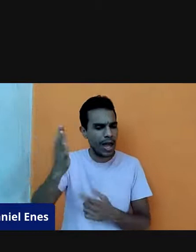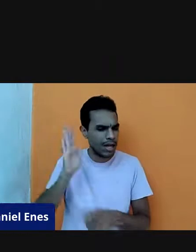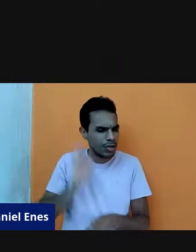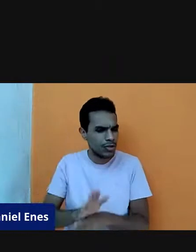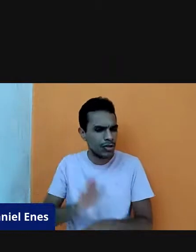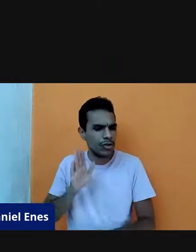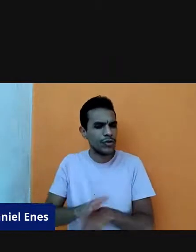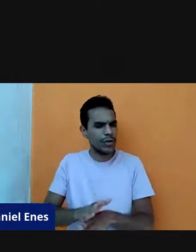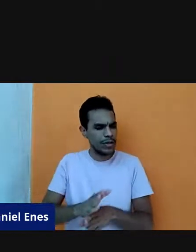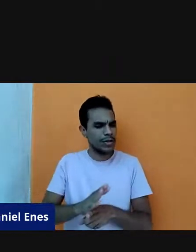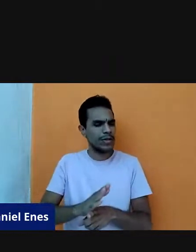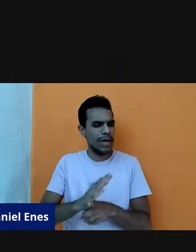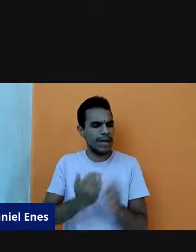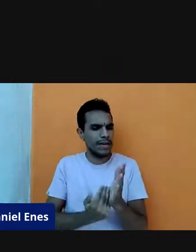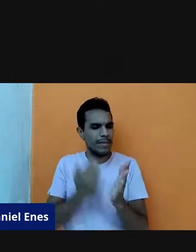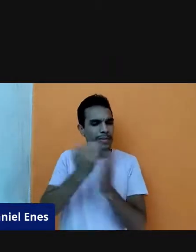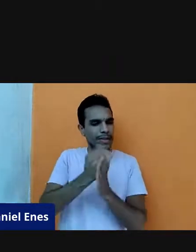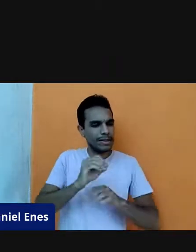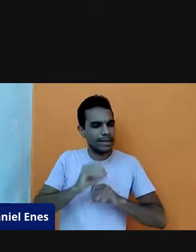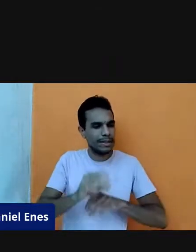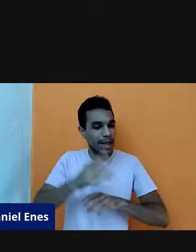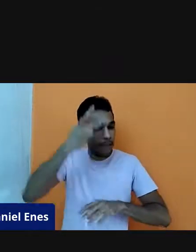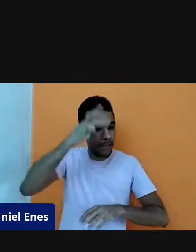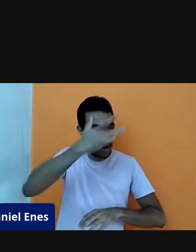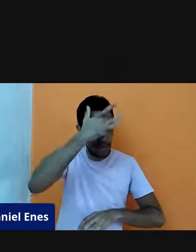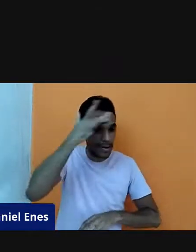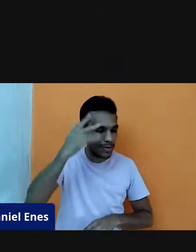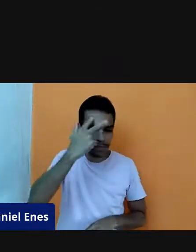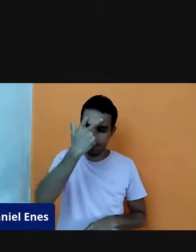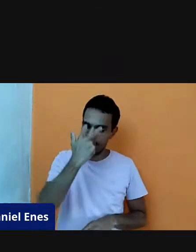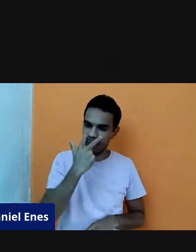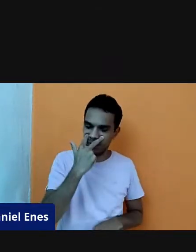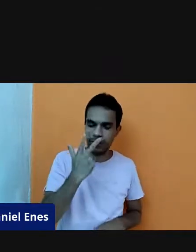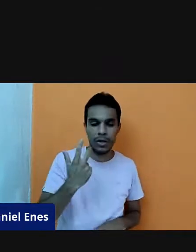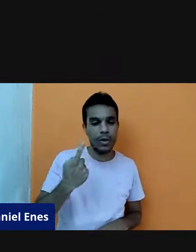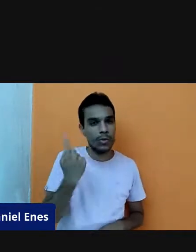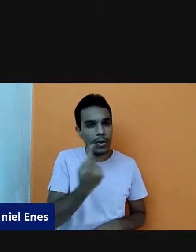educação, na leitura das pessoas cegas, mas entendemos que